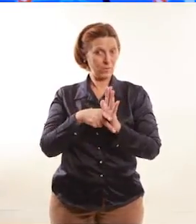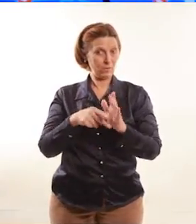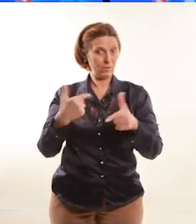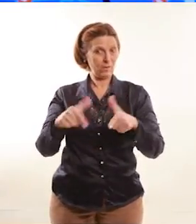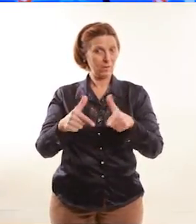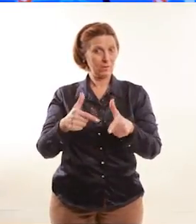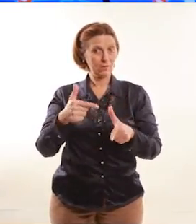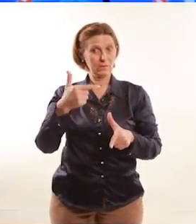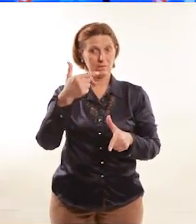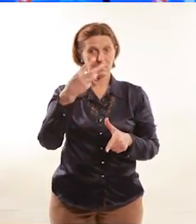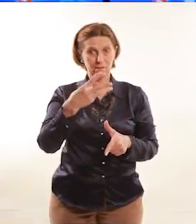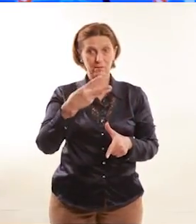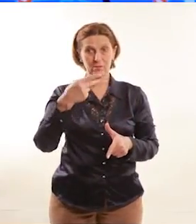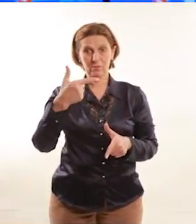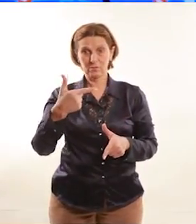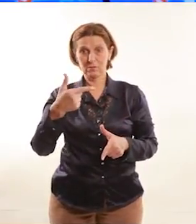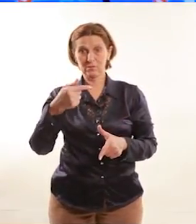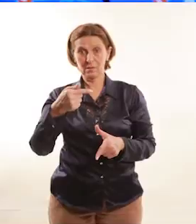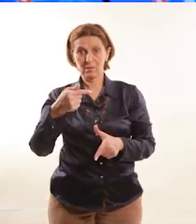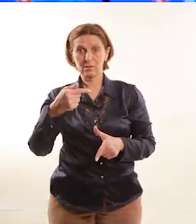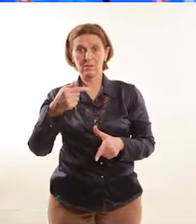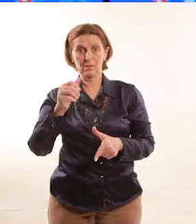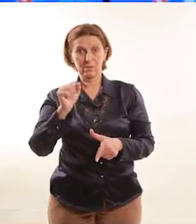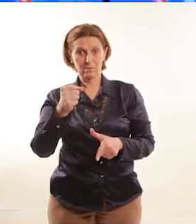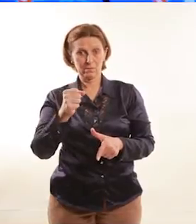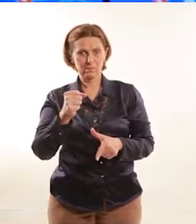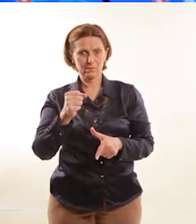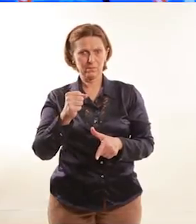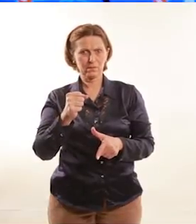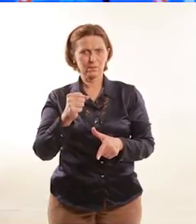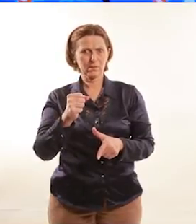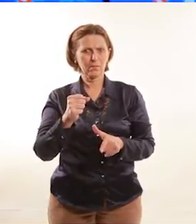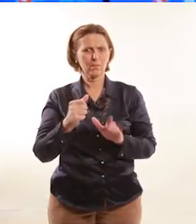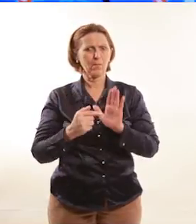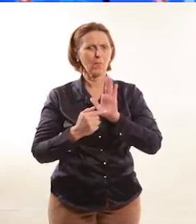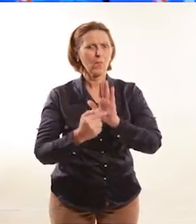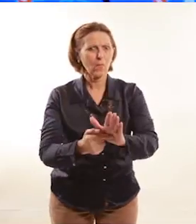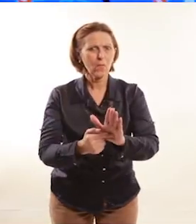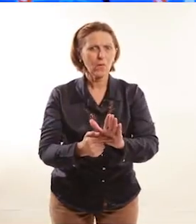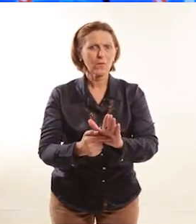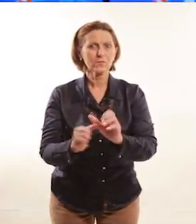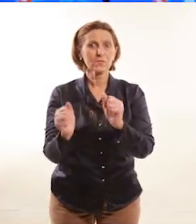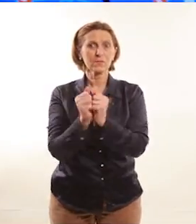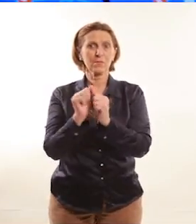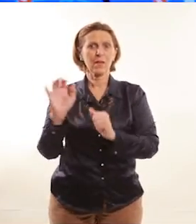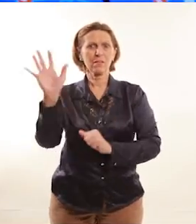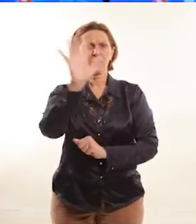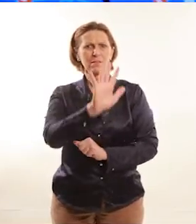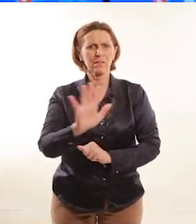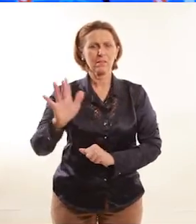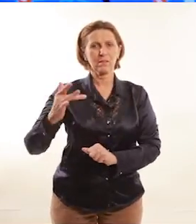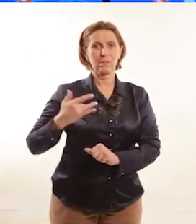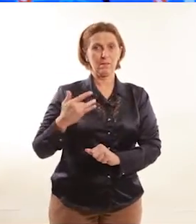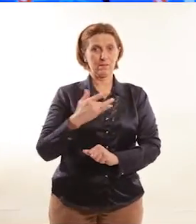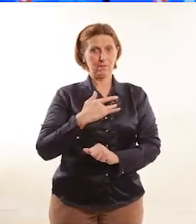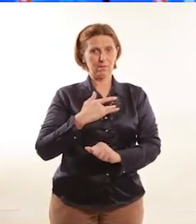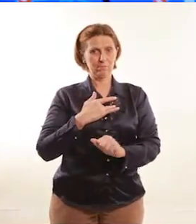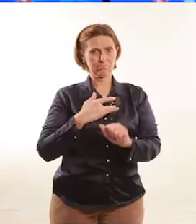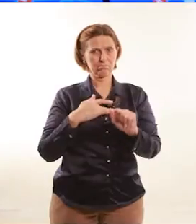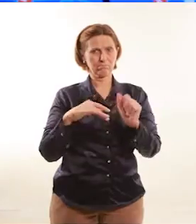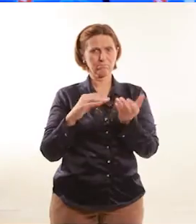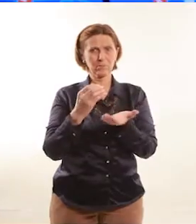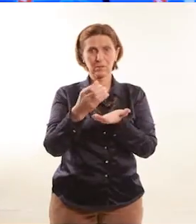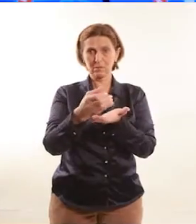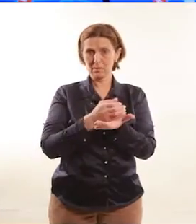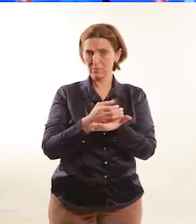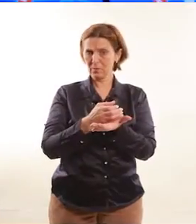nós trabalhamos, a 3278, que define as diretrizes do Sistema Nacional de Saúde, ela também tem um capítulo específico